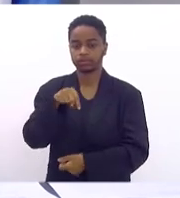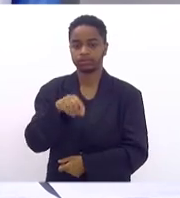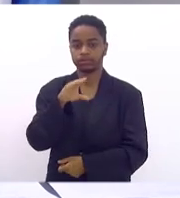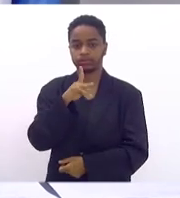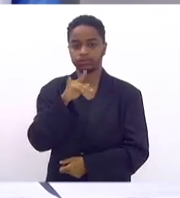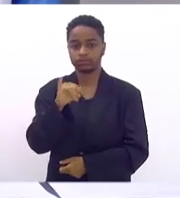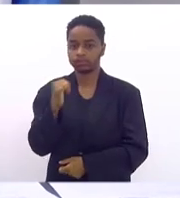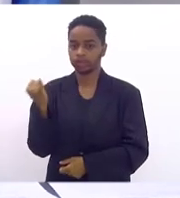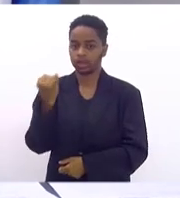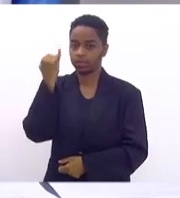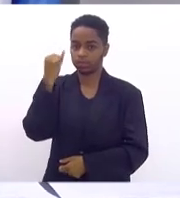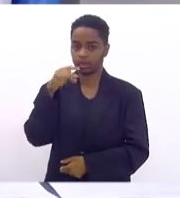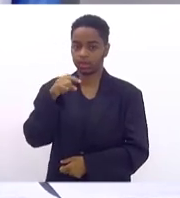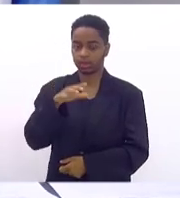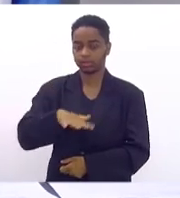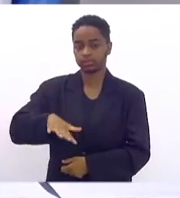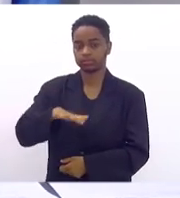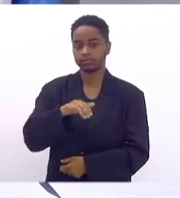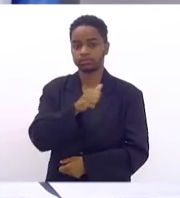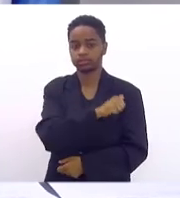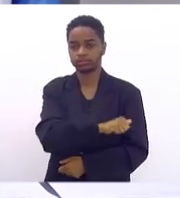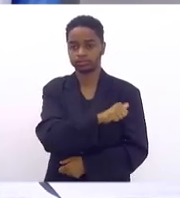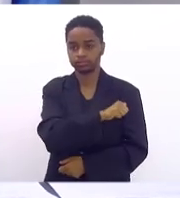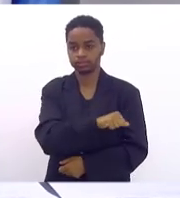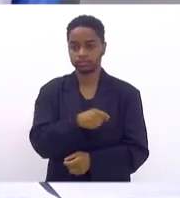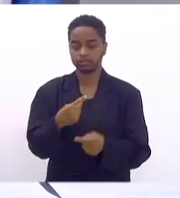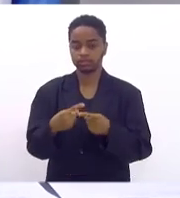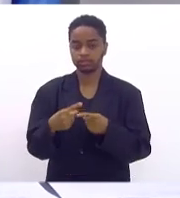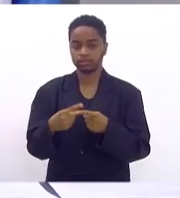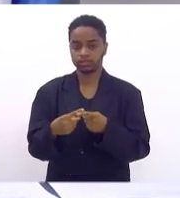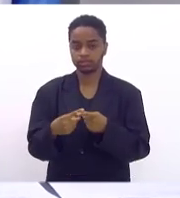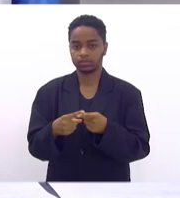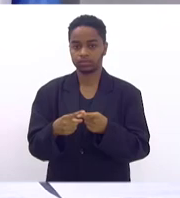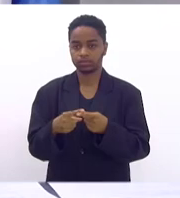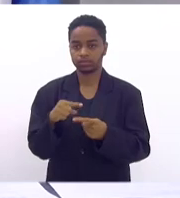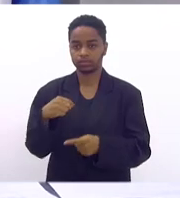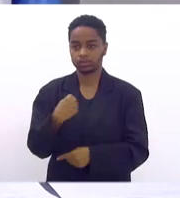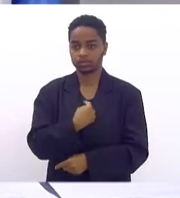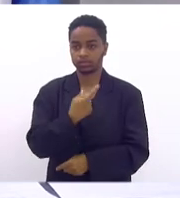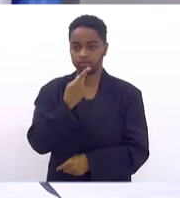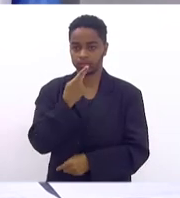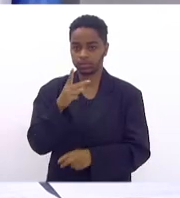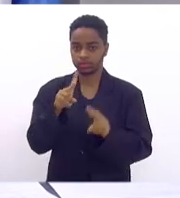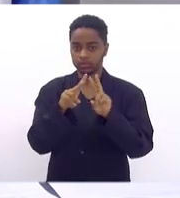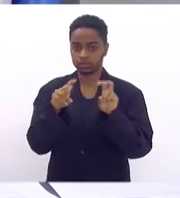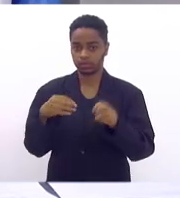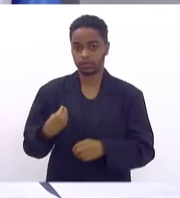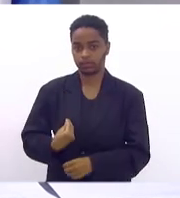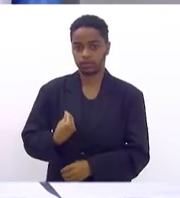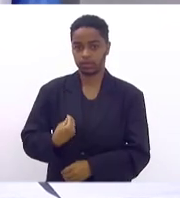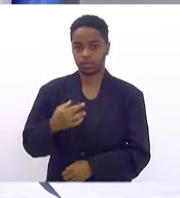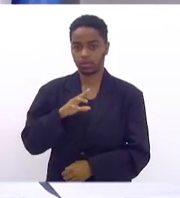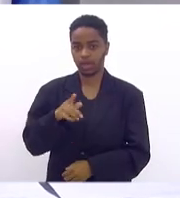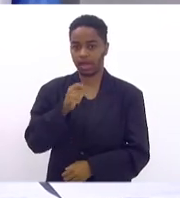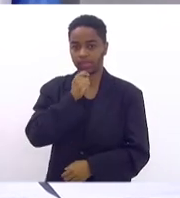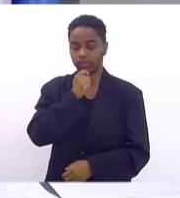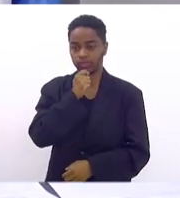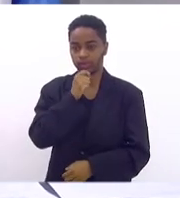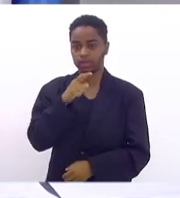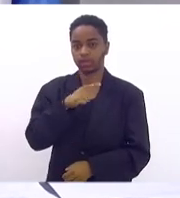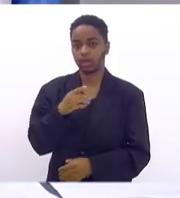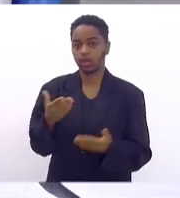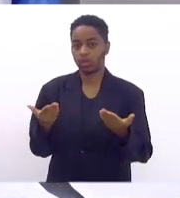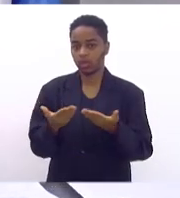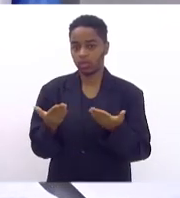tão importante no âmbito do Estado do Rio de Janeiro. Afinal de contas, estamos falando de vidas. Não à toa temos aqui